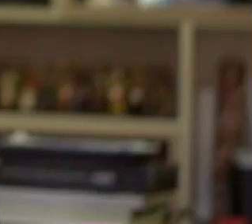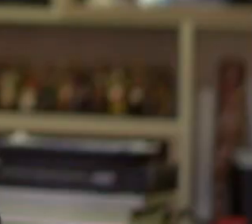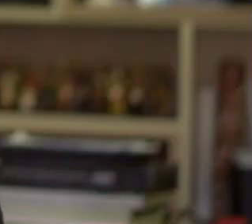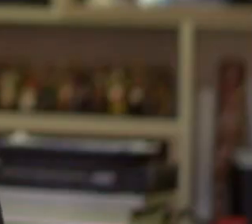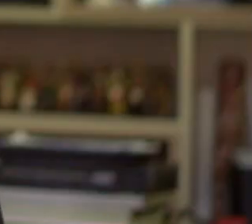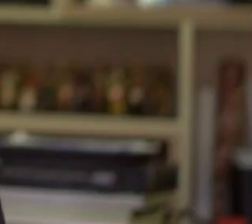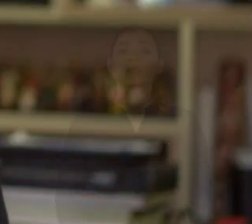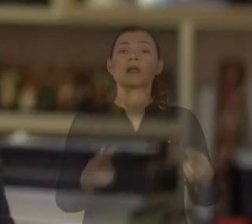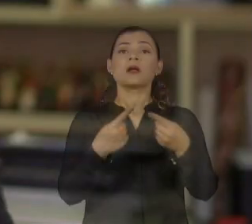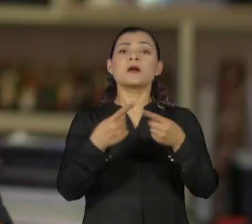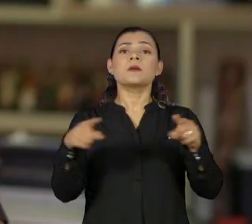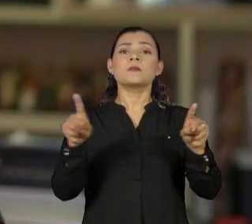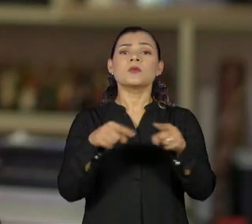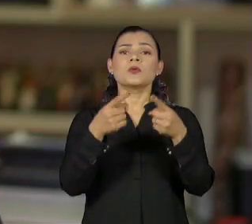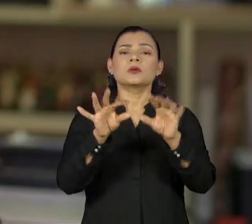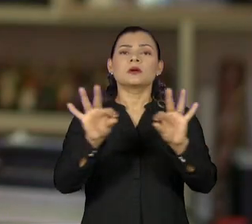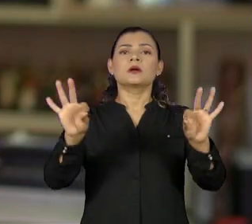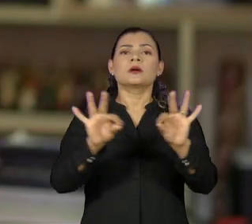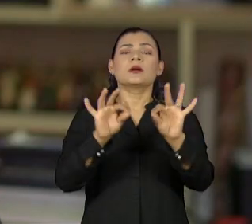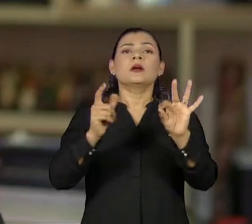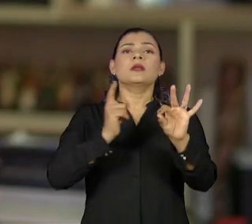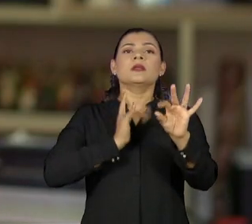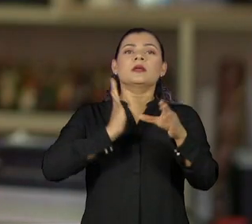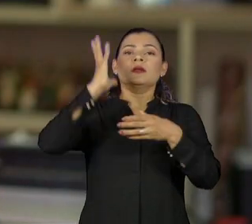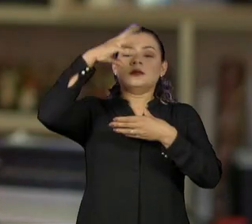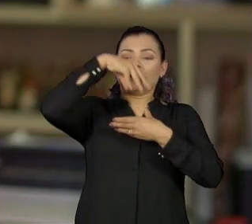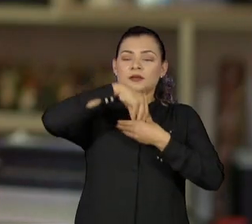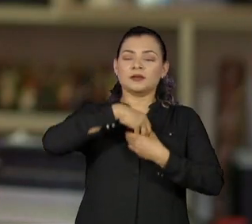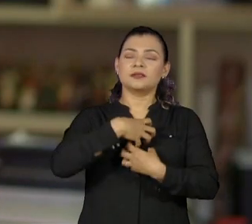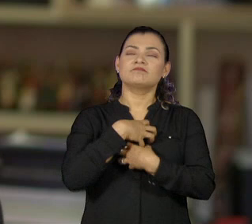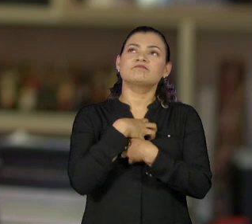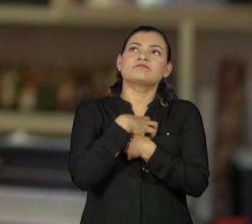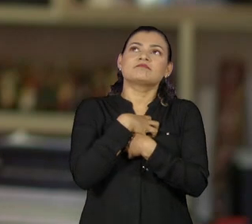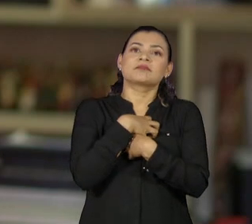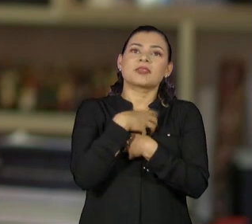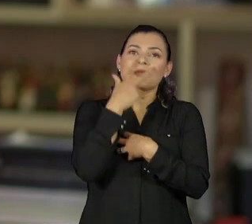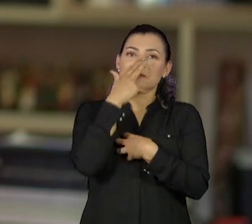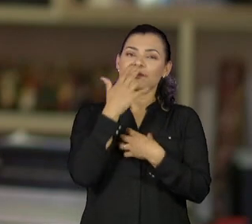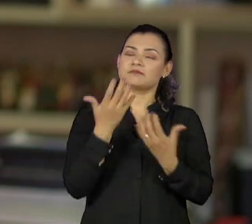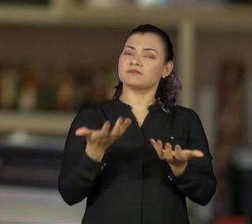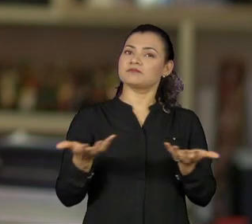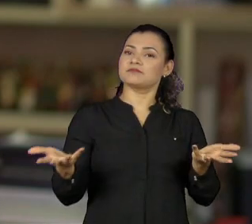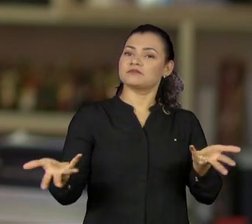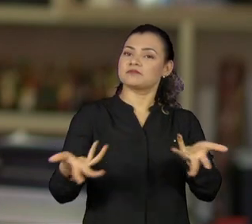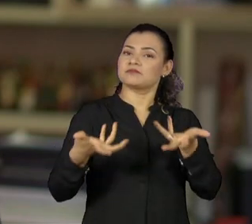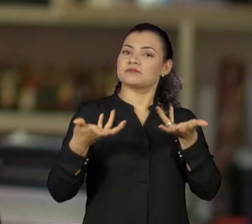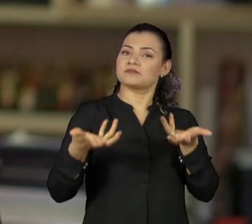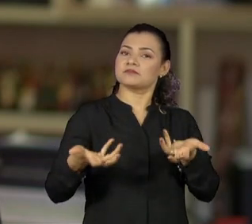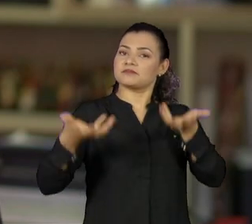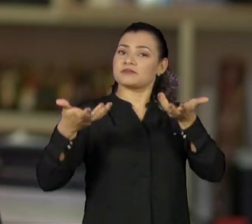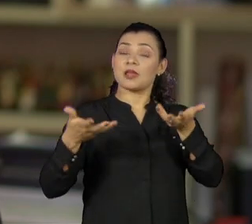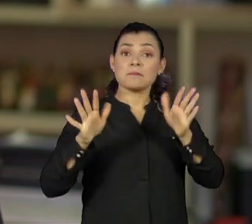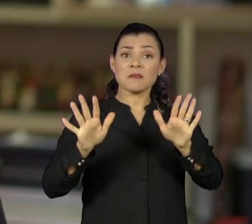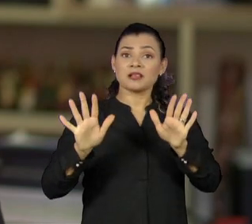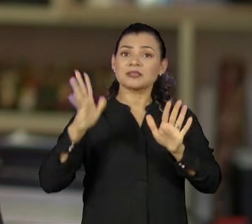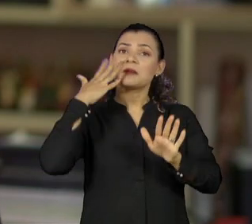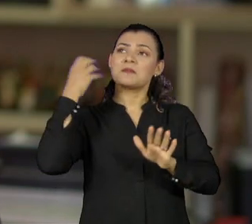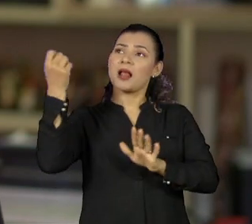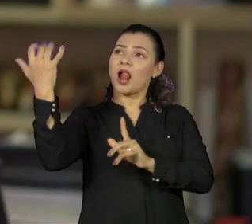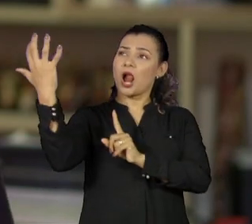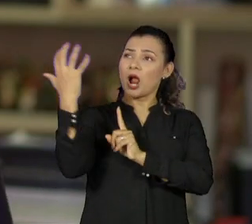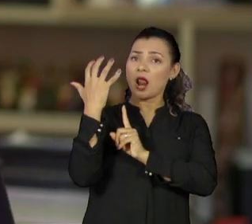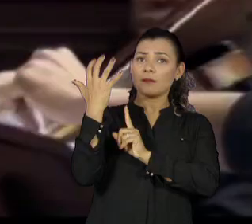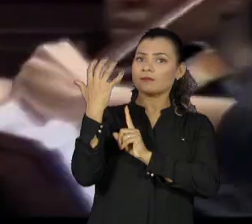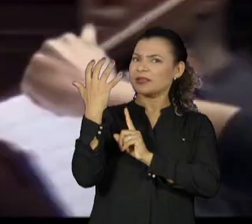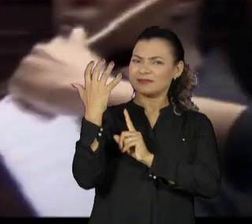A música clássica, ela tem uma aura de europeidade, de branquitude, mas não é